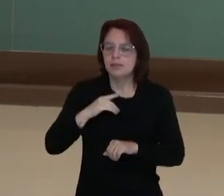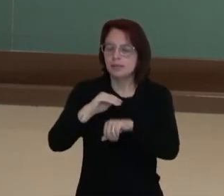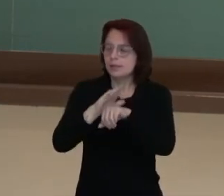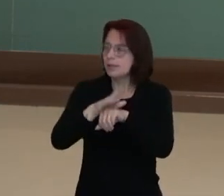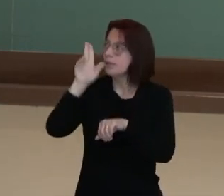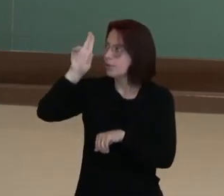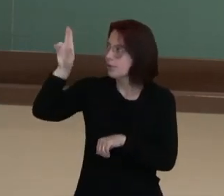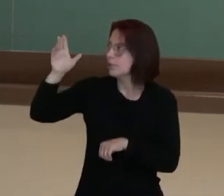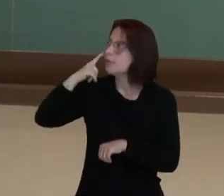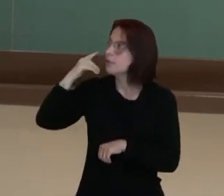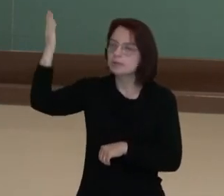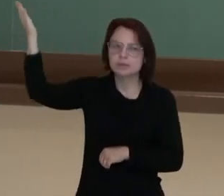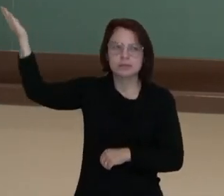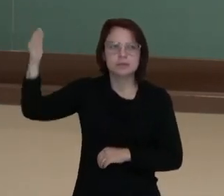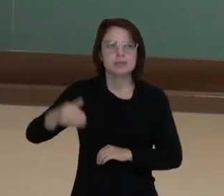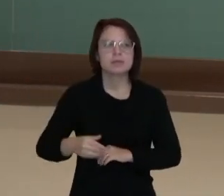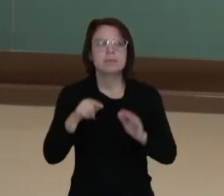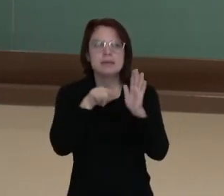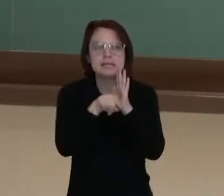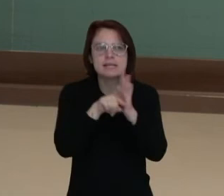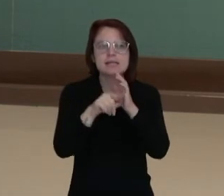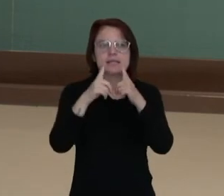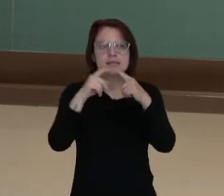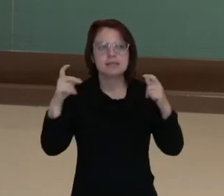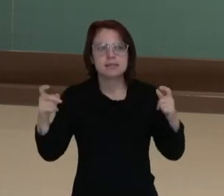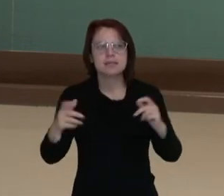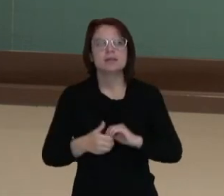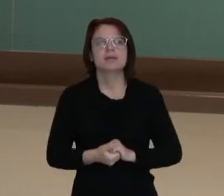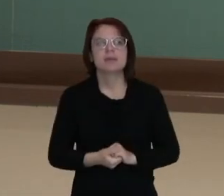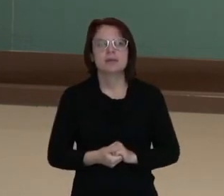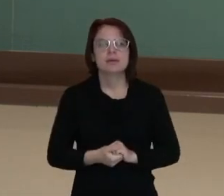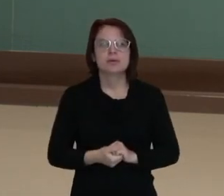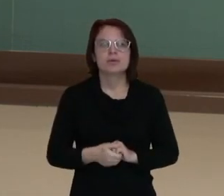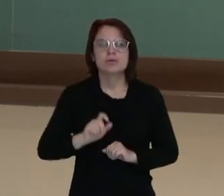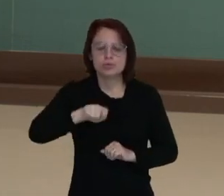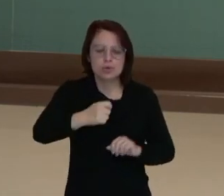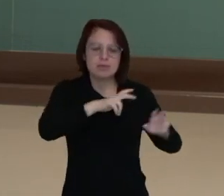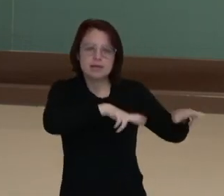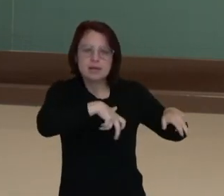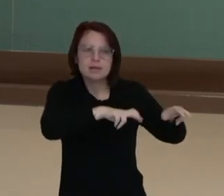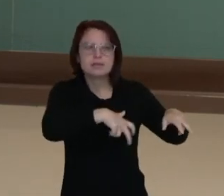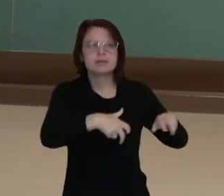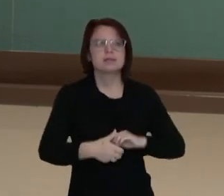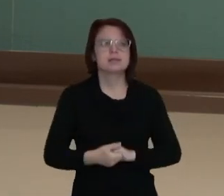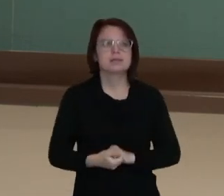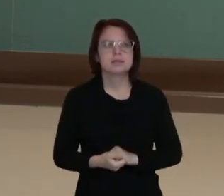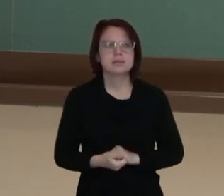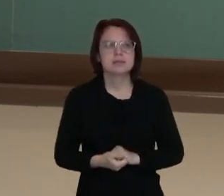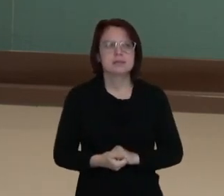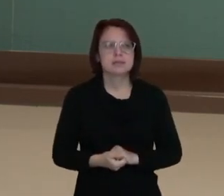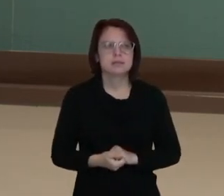com apoio à pesquisa científica, Pavan, né, lá na produção agrícola,